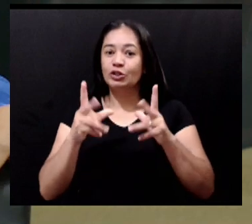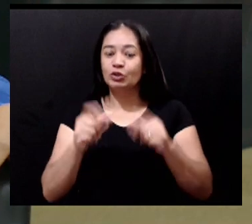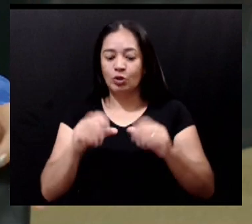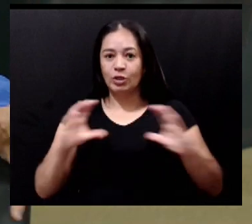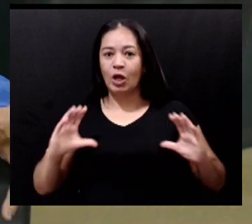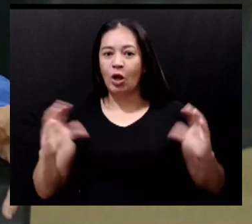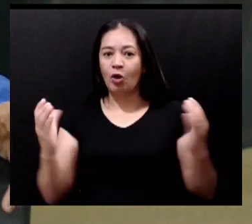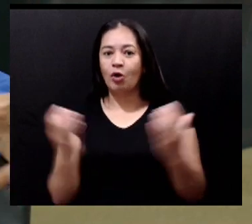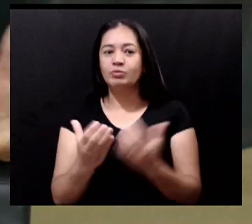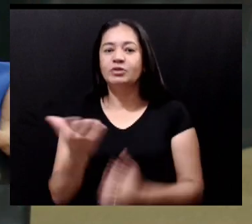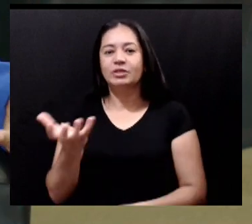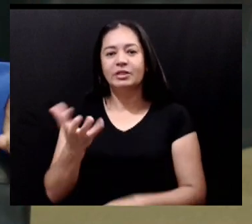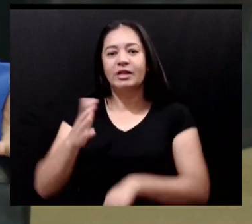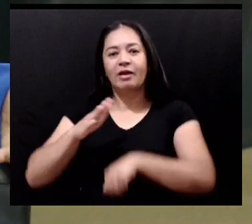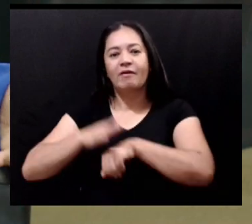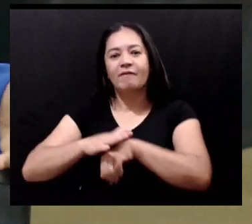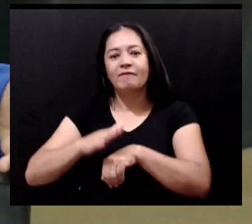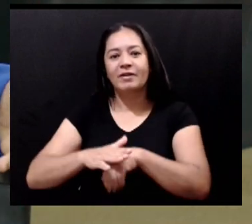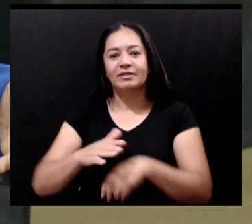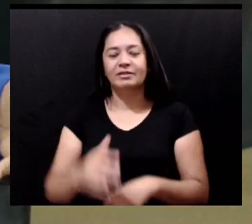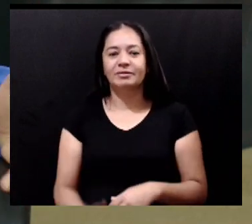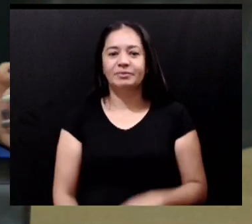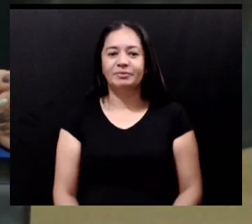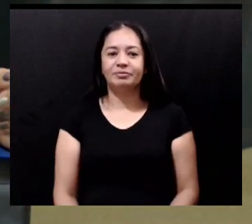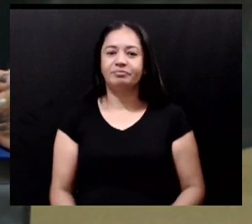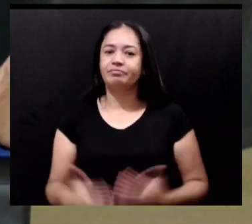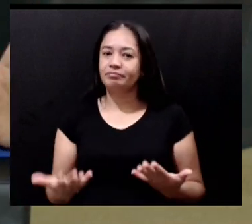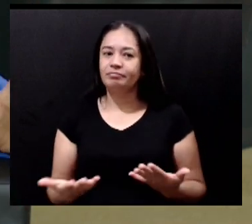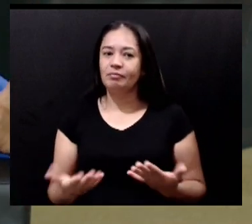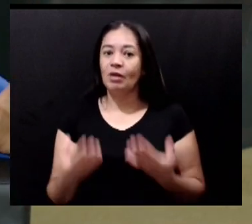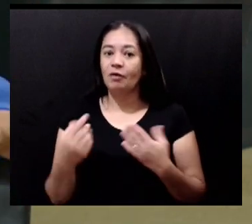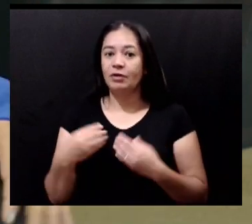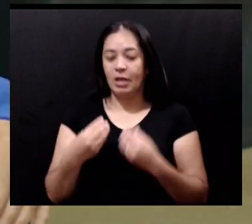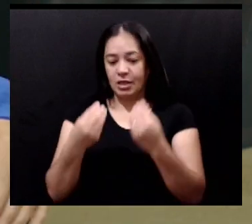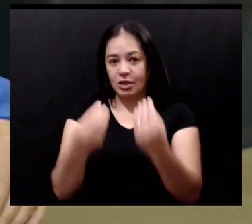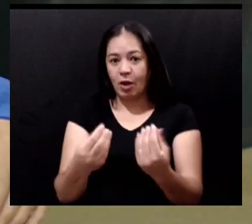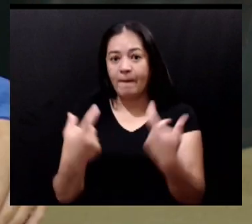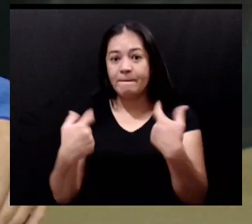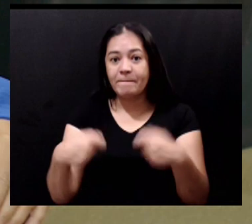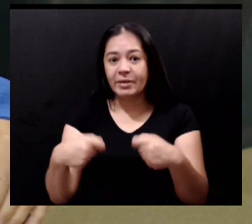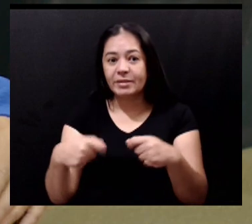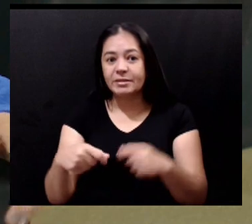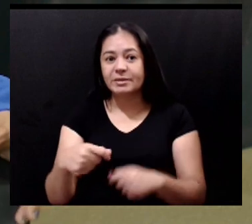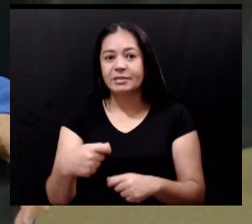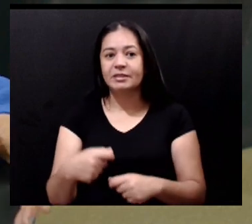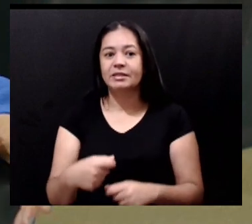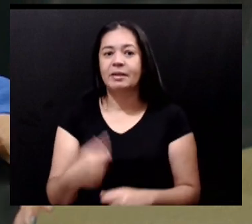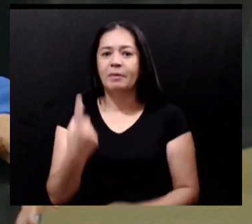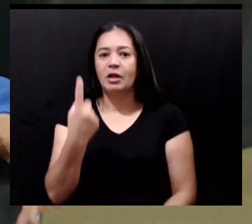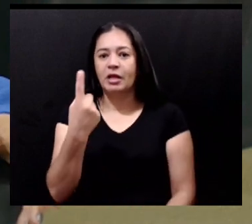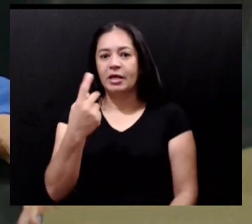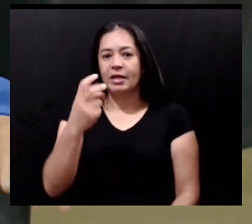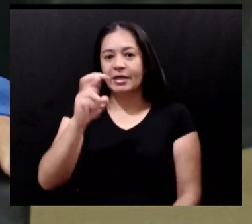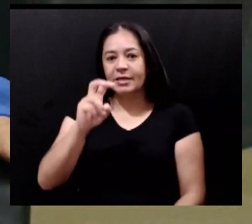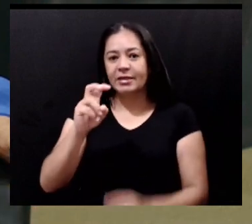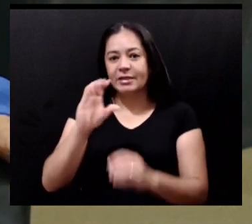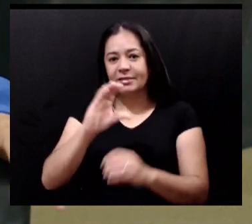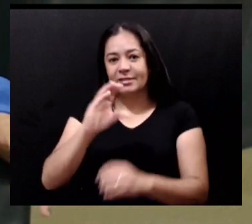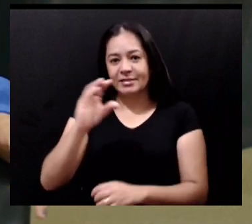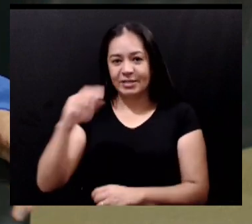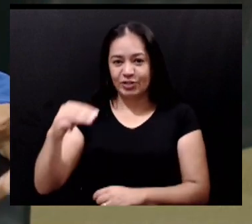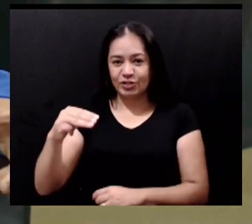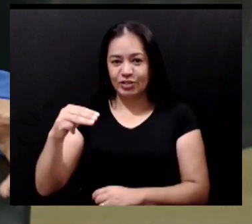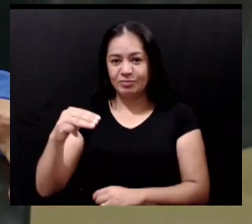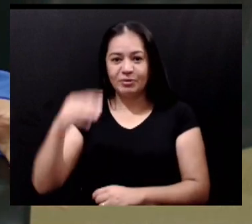essa doação. Então, para doar é necessário ter no mínimo aí 15 centímetros de cabelo, e a entrega das perucas será